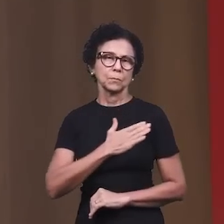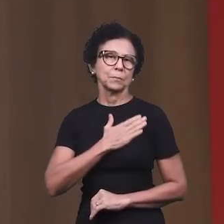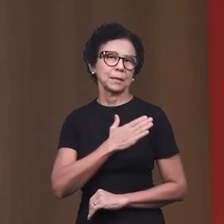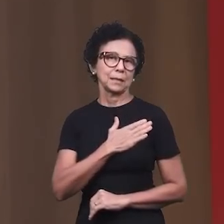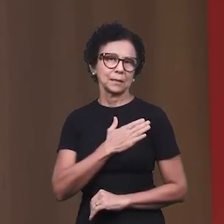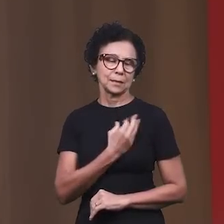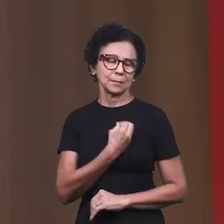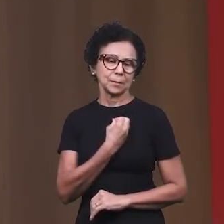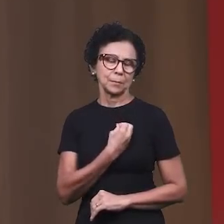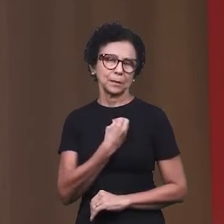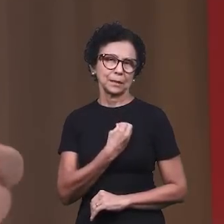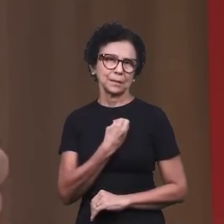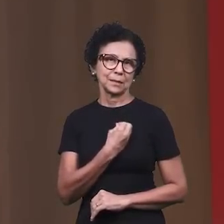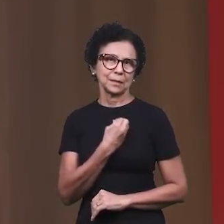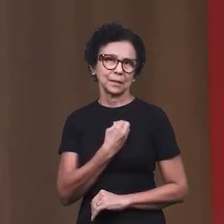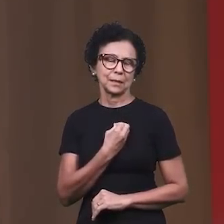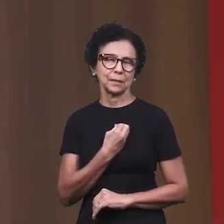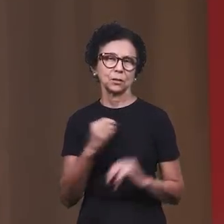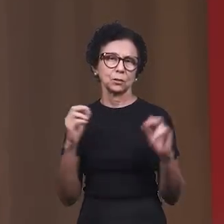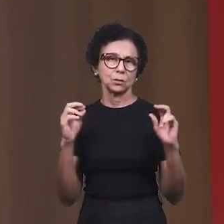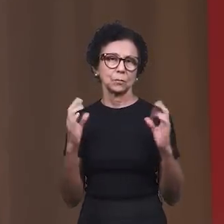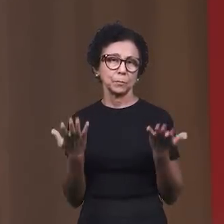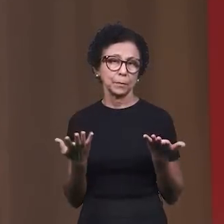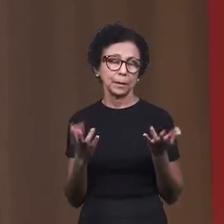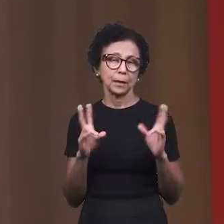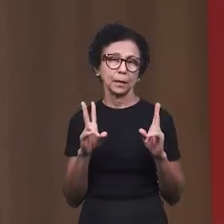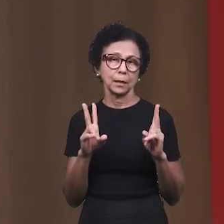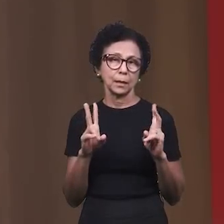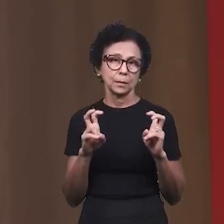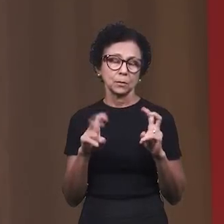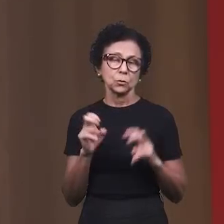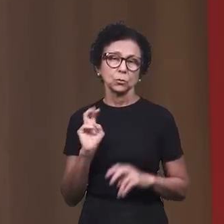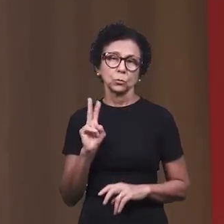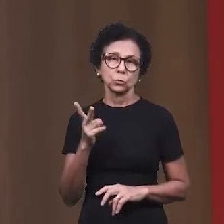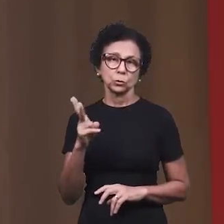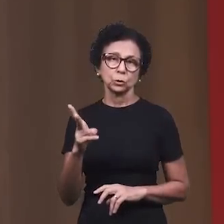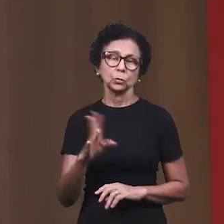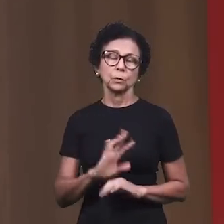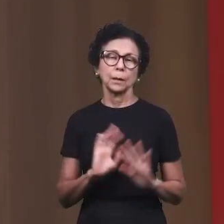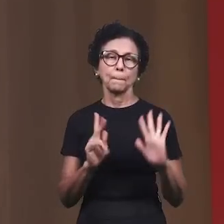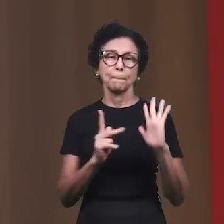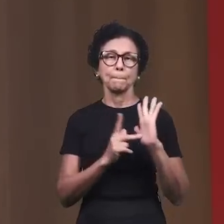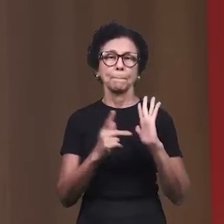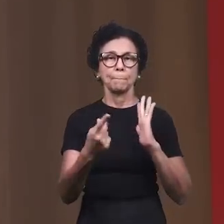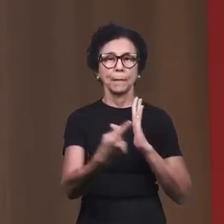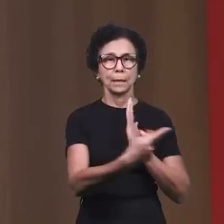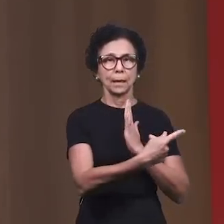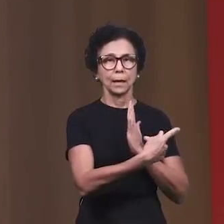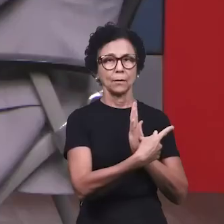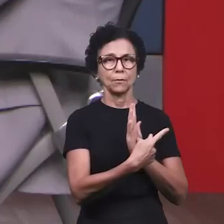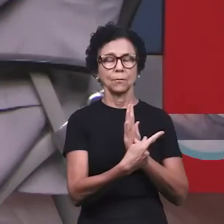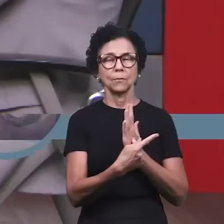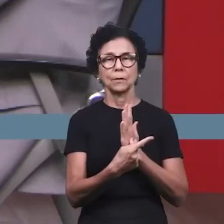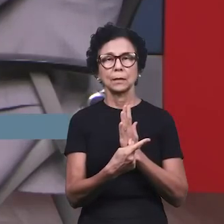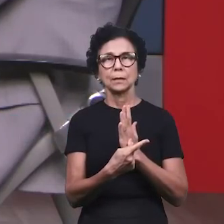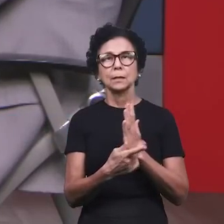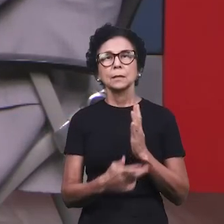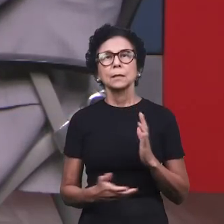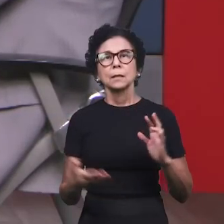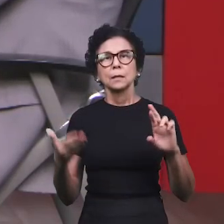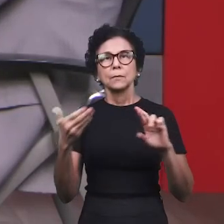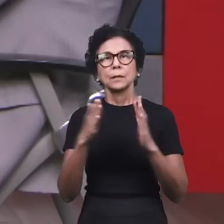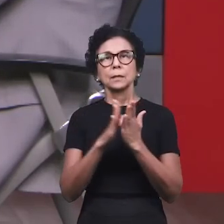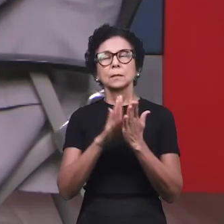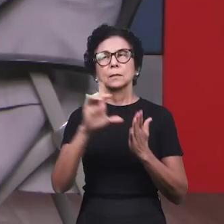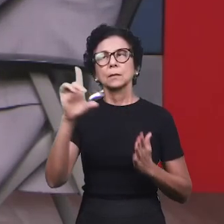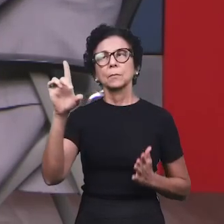com o companheiro para darmos continuidade a esse assunto tão importante que são as parábolas da Bíblia. Glória a Jesus. E